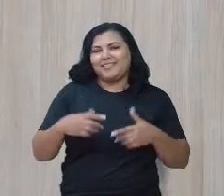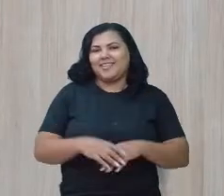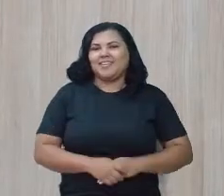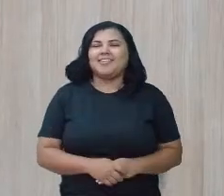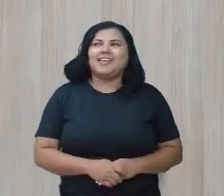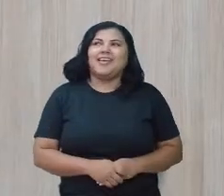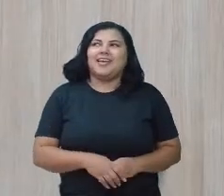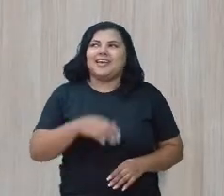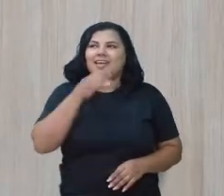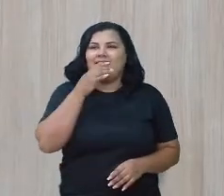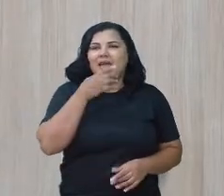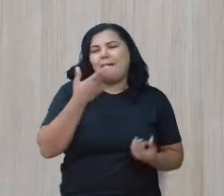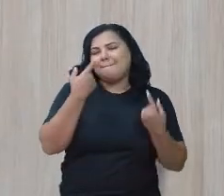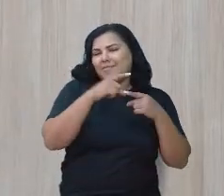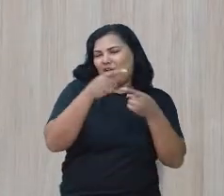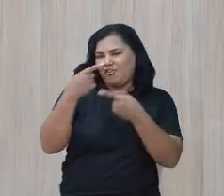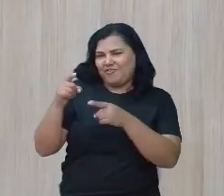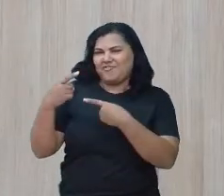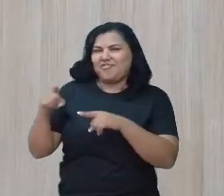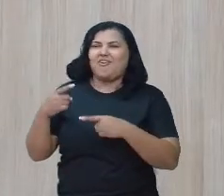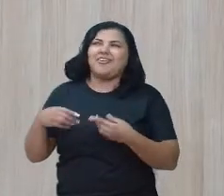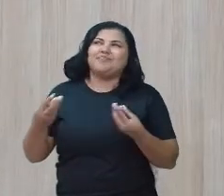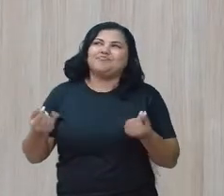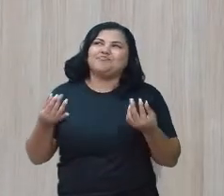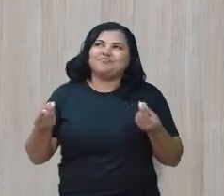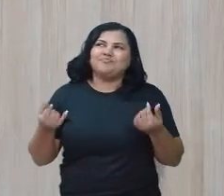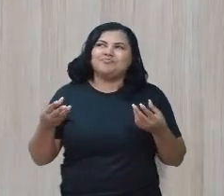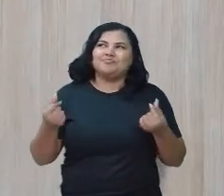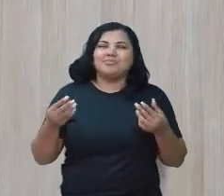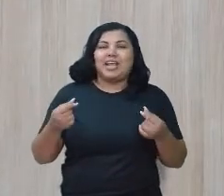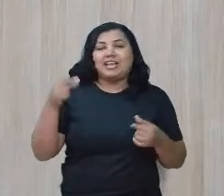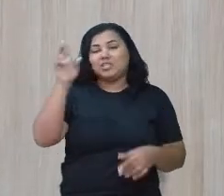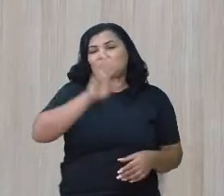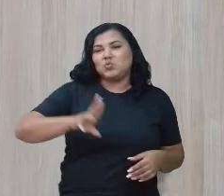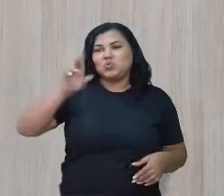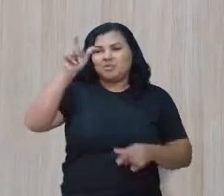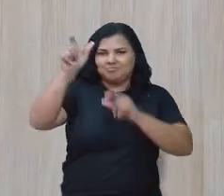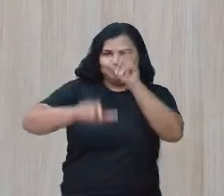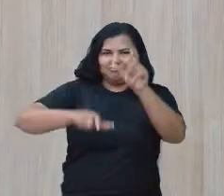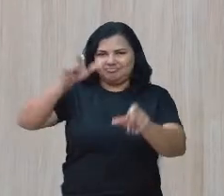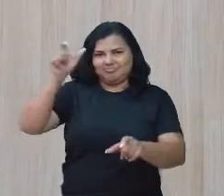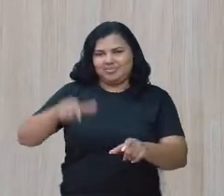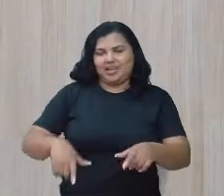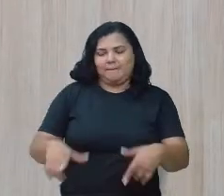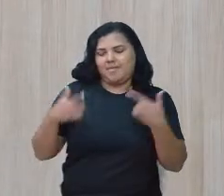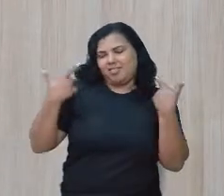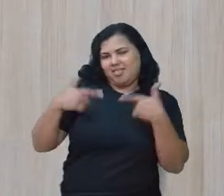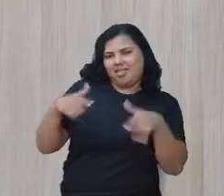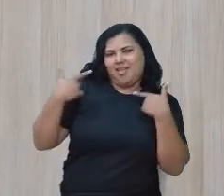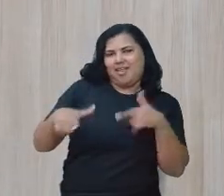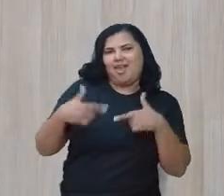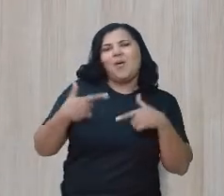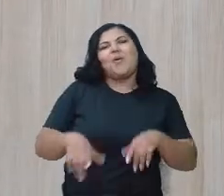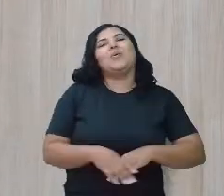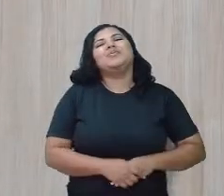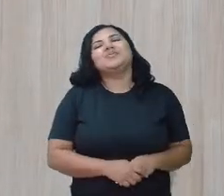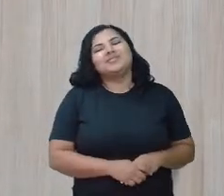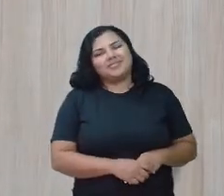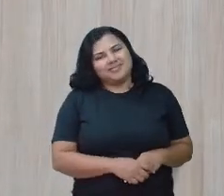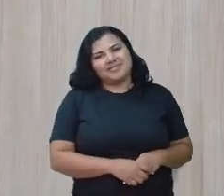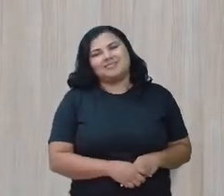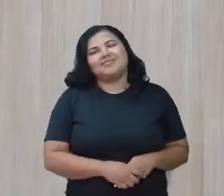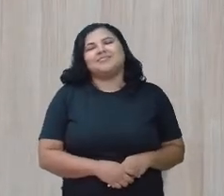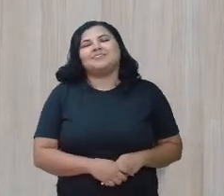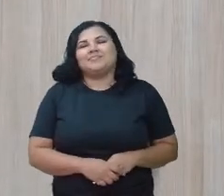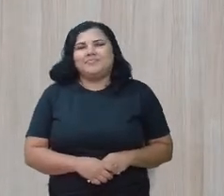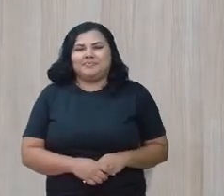acabam sendo, como eu diria assim, objeto, né, da galhofa mesmo, da sátira